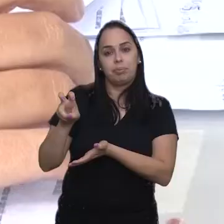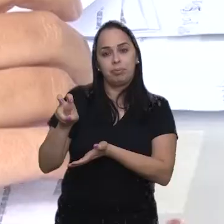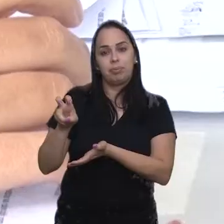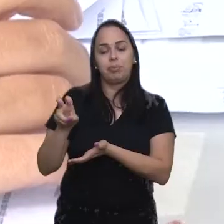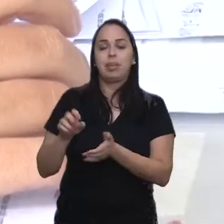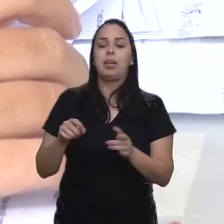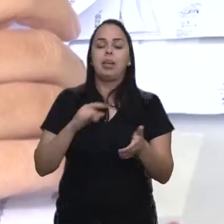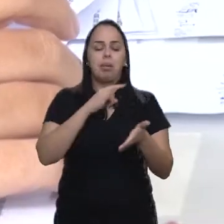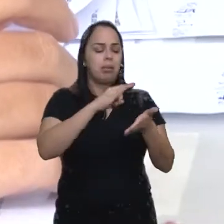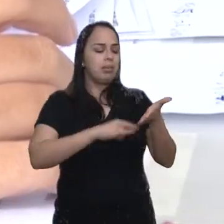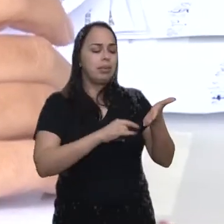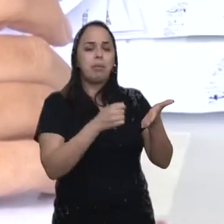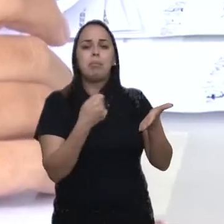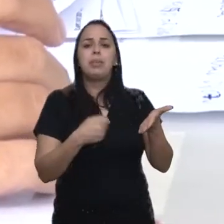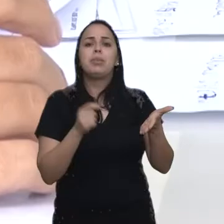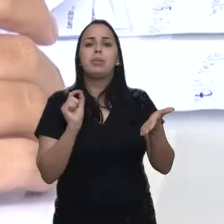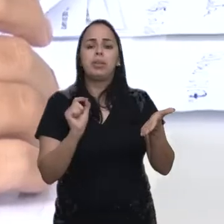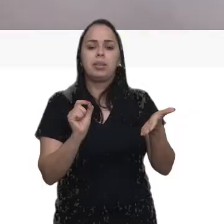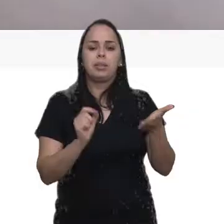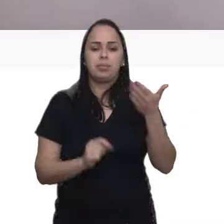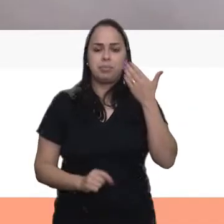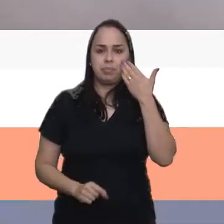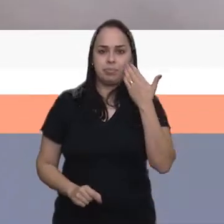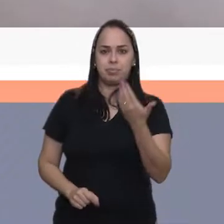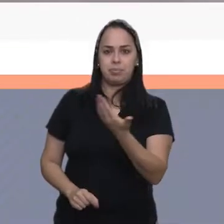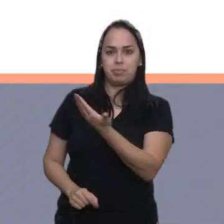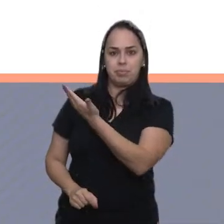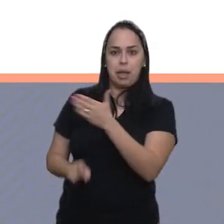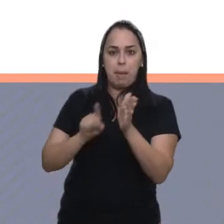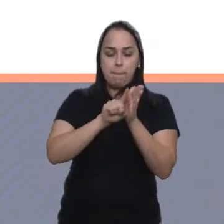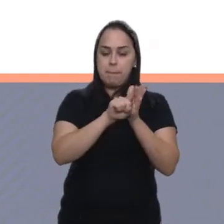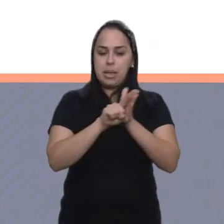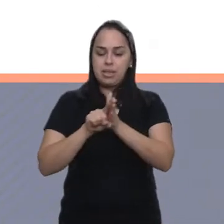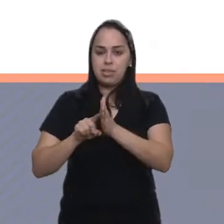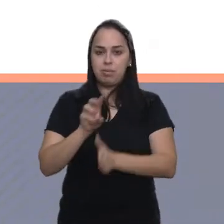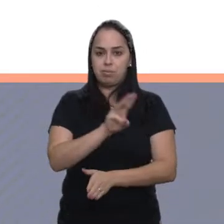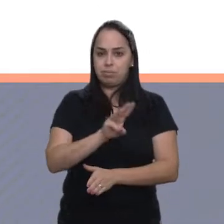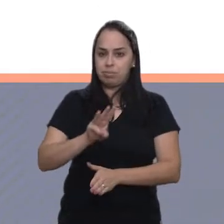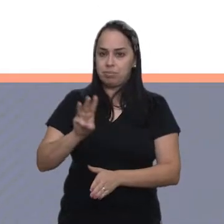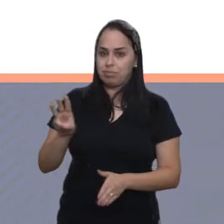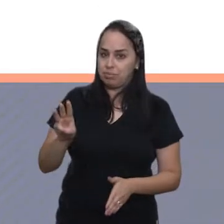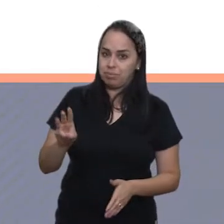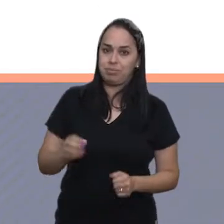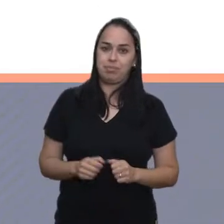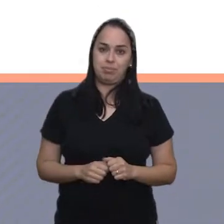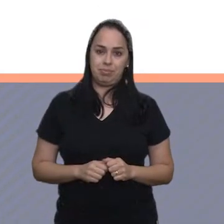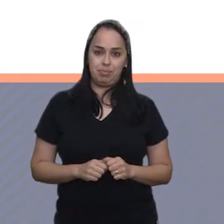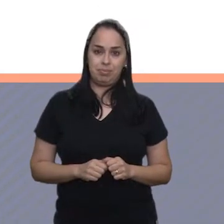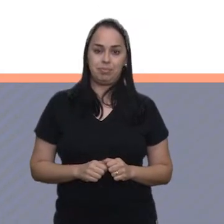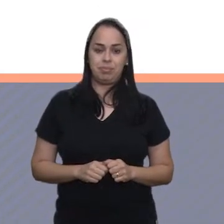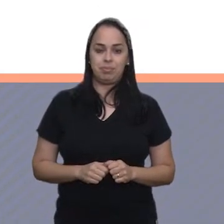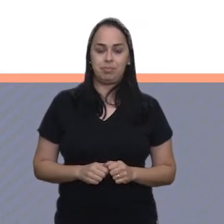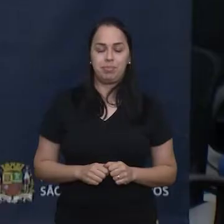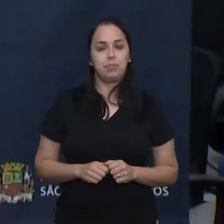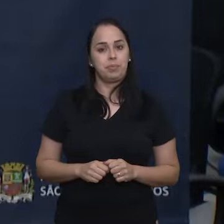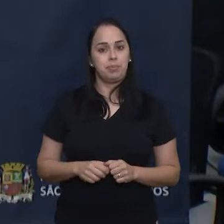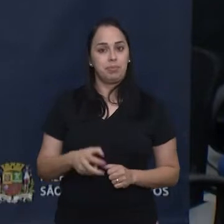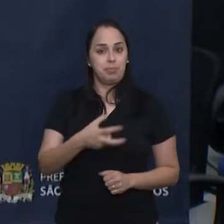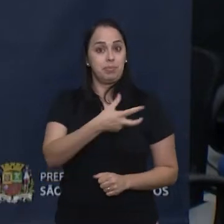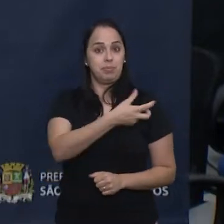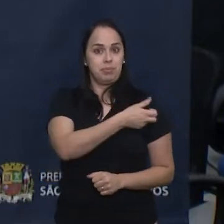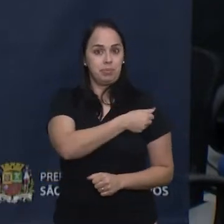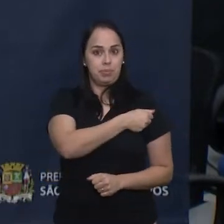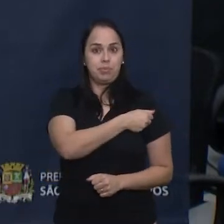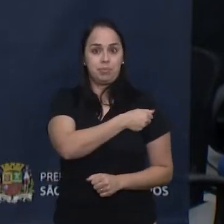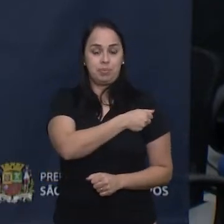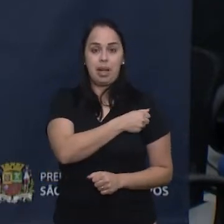anos. Quanto à documentação necessária, ela está disponível no site da Prefeitura, no link Vacinação em São José. A vacina ela